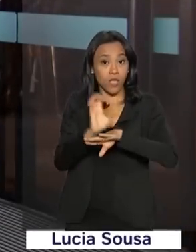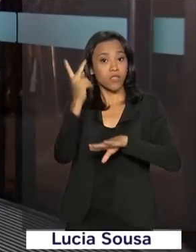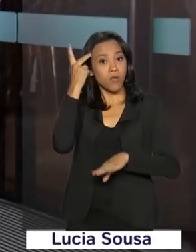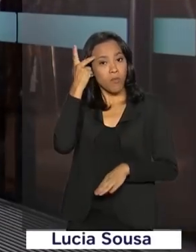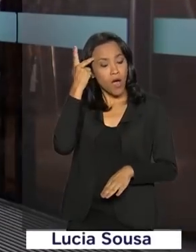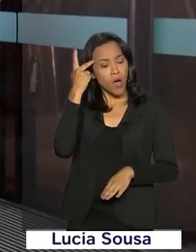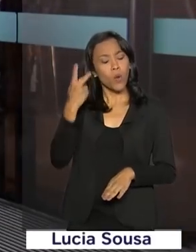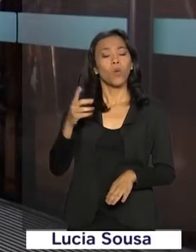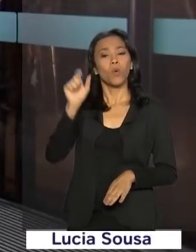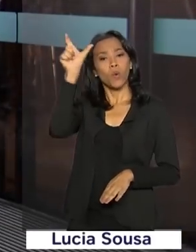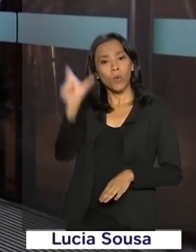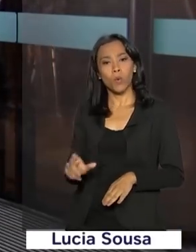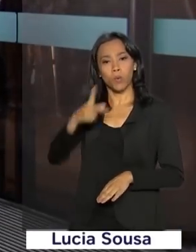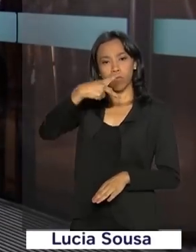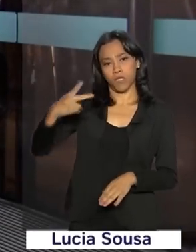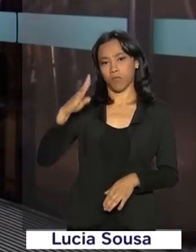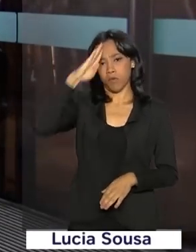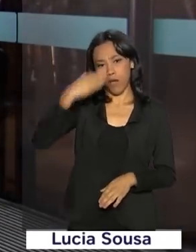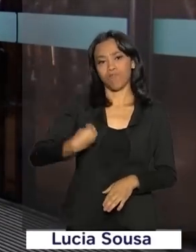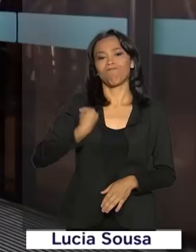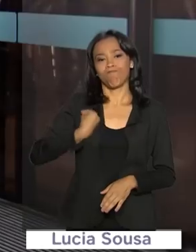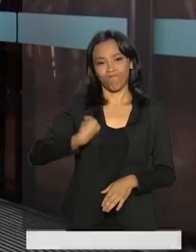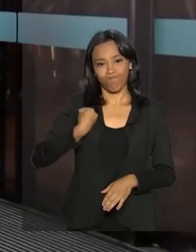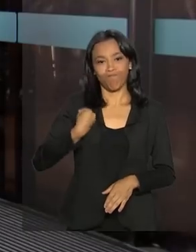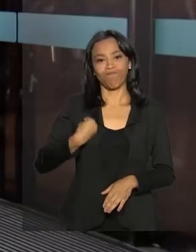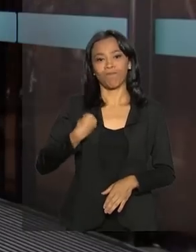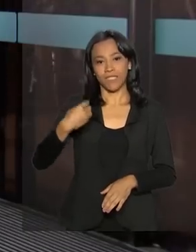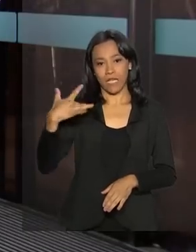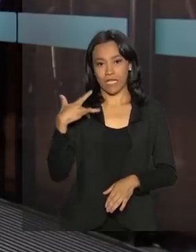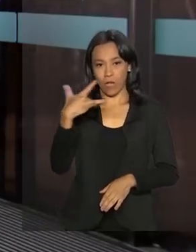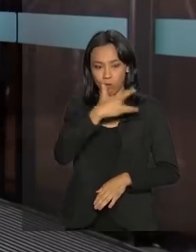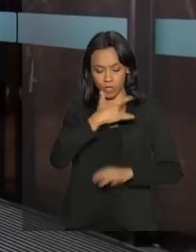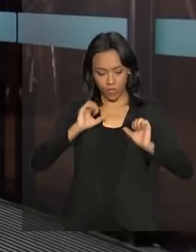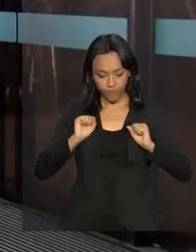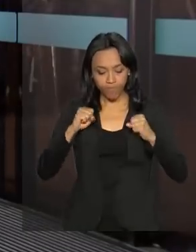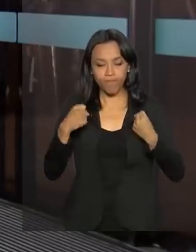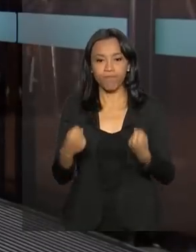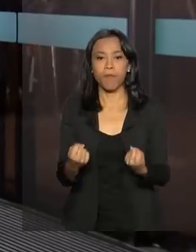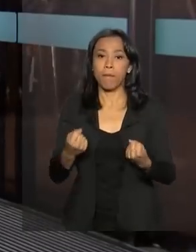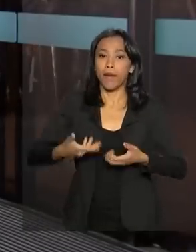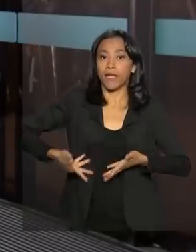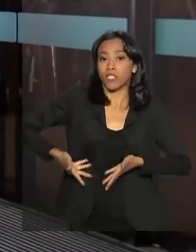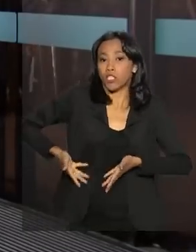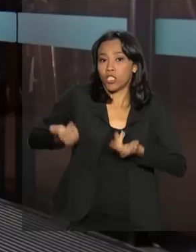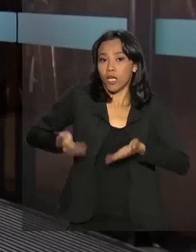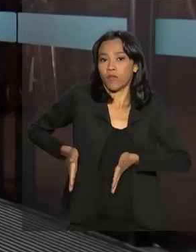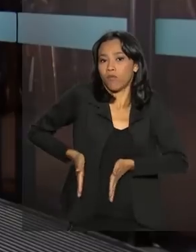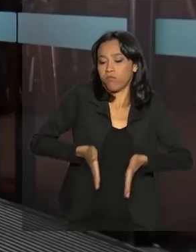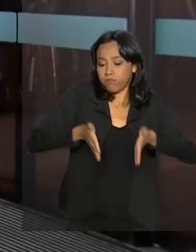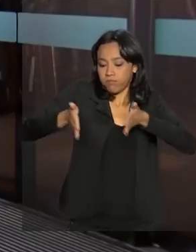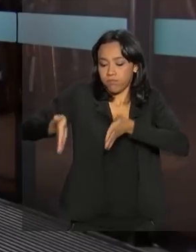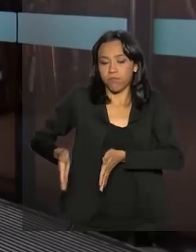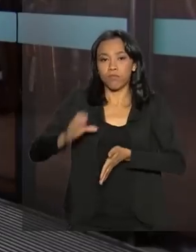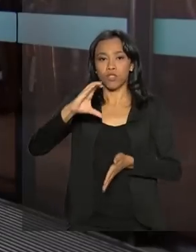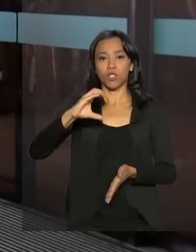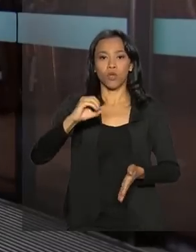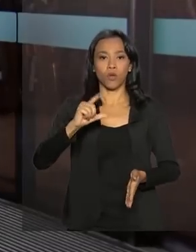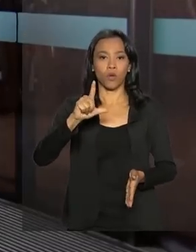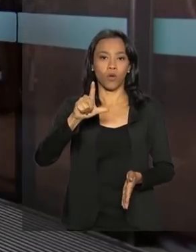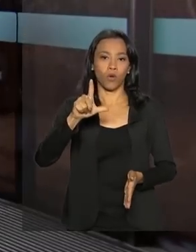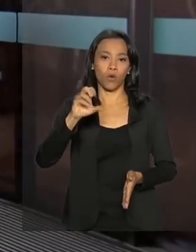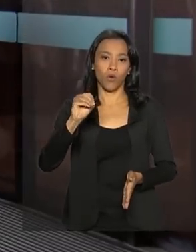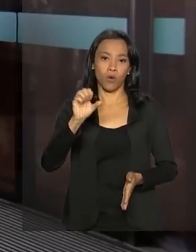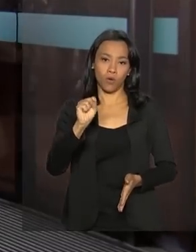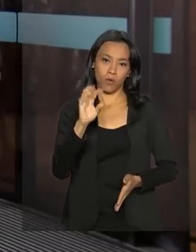o presidente Jair Bolsonaro se recupera da cirurgia que realizou para a retirada da bolsa de colostomia. A